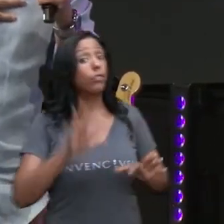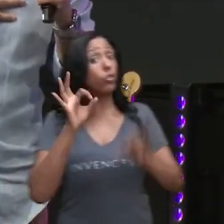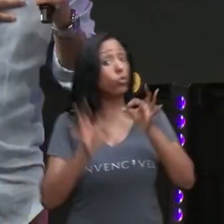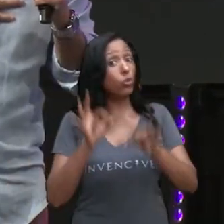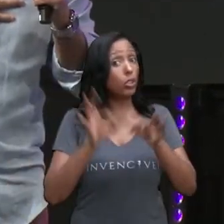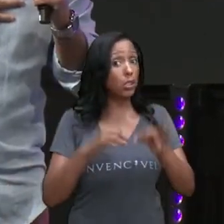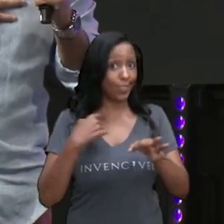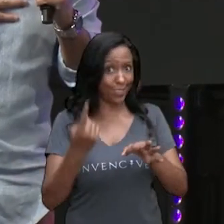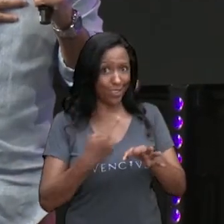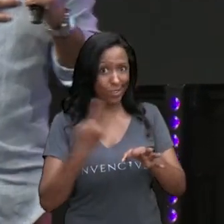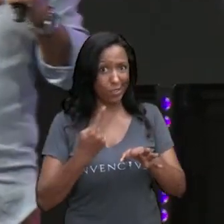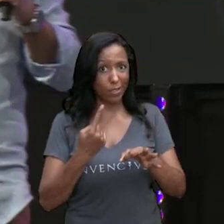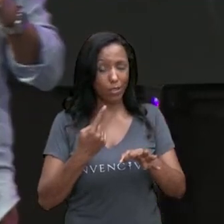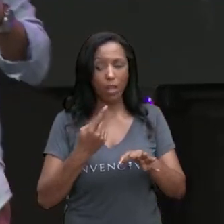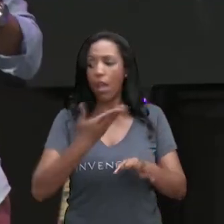gente não queria ouvir.